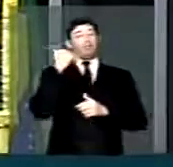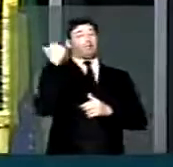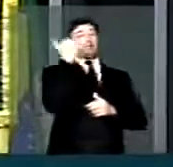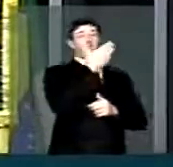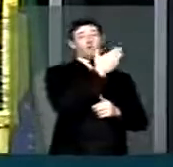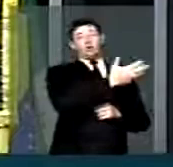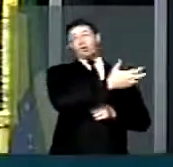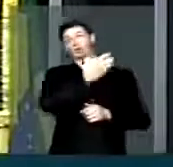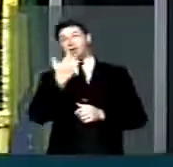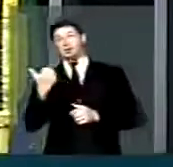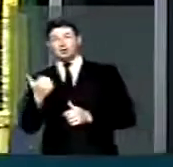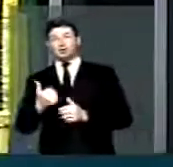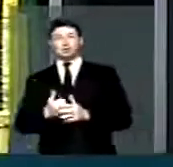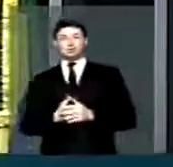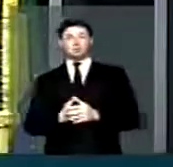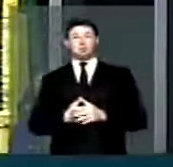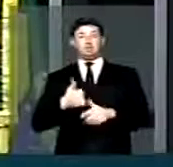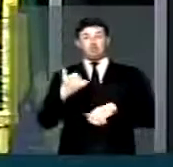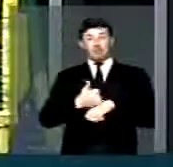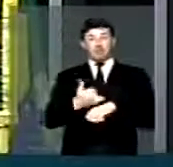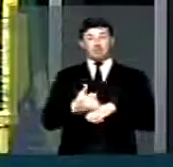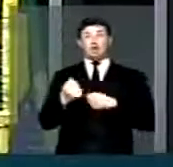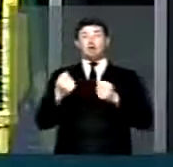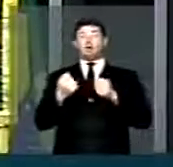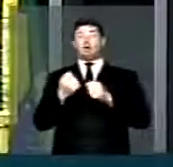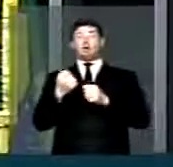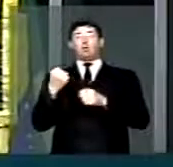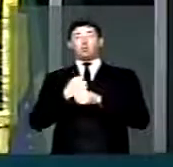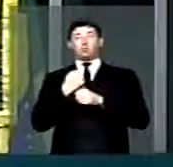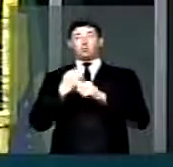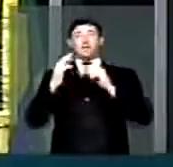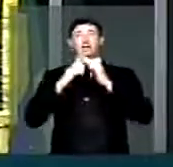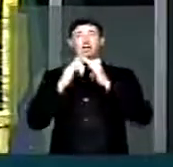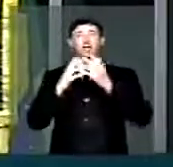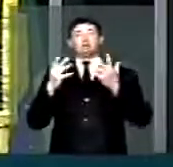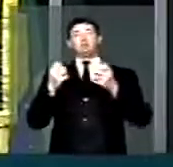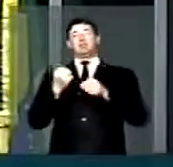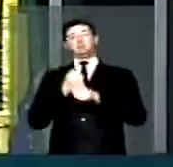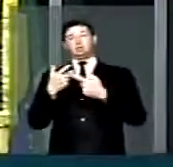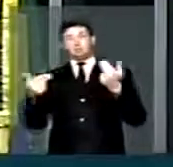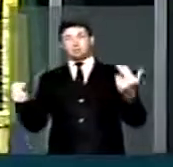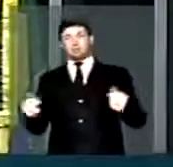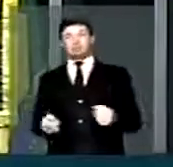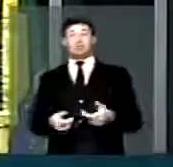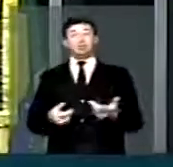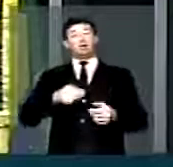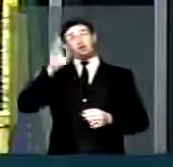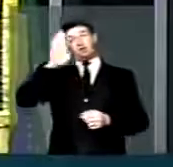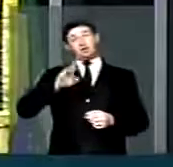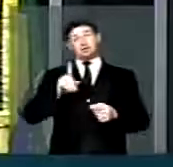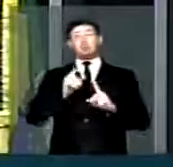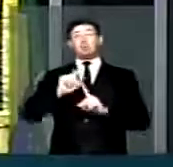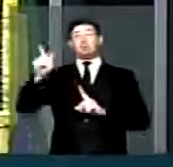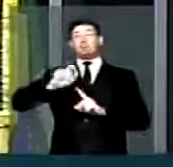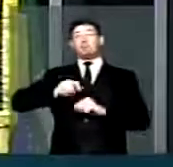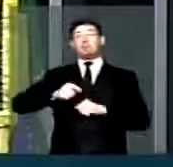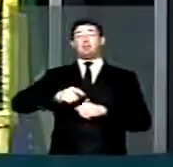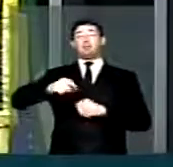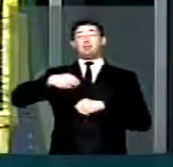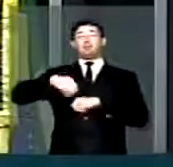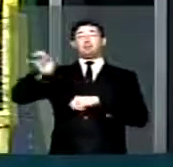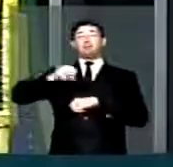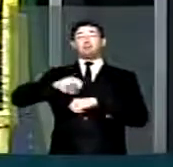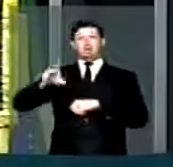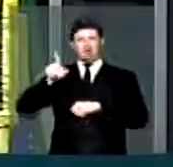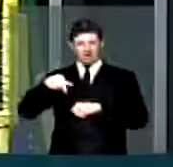comida, precisa importar minério para construir suas casas, para fazer as fábricas. E aí que entra o Brasil. É inercial isso, não é ação